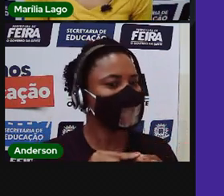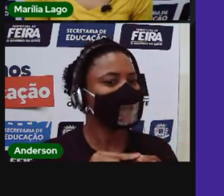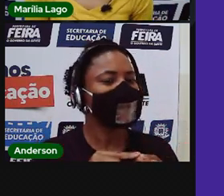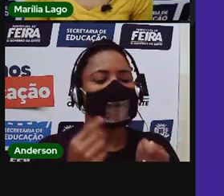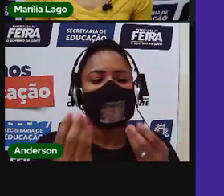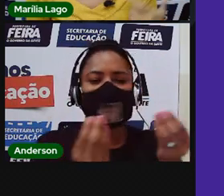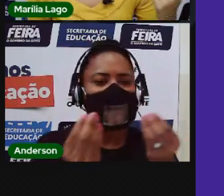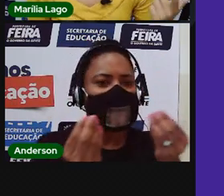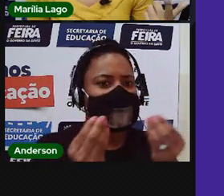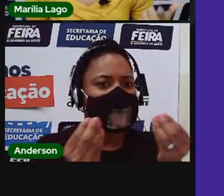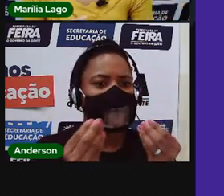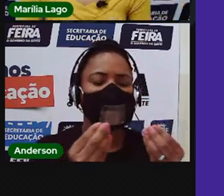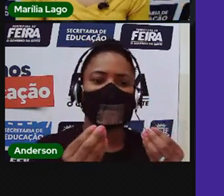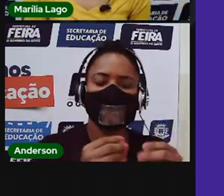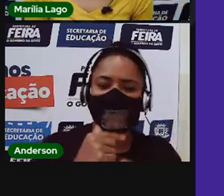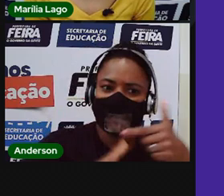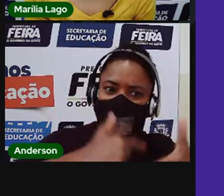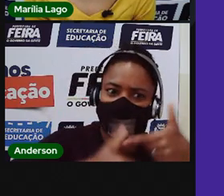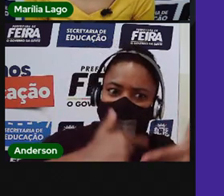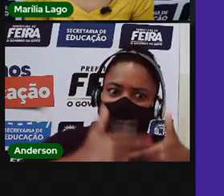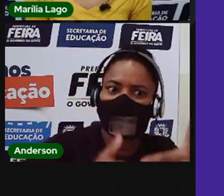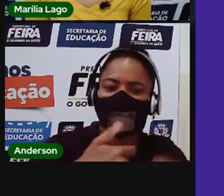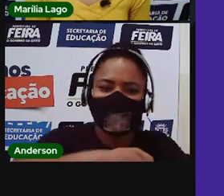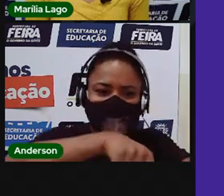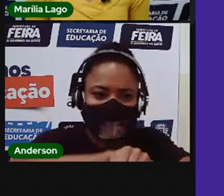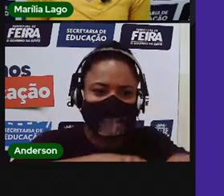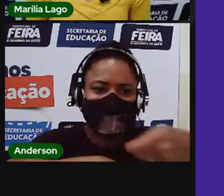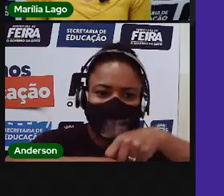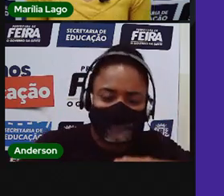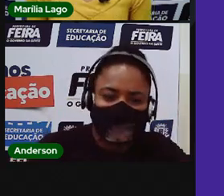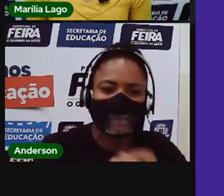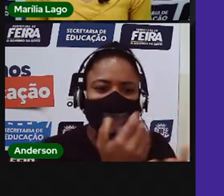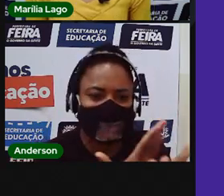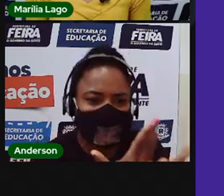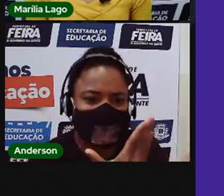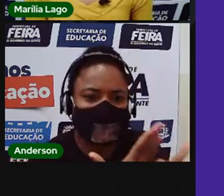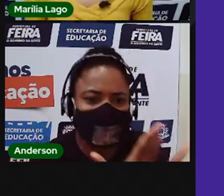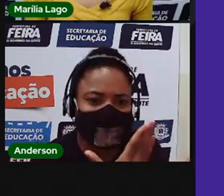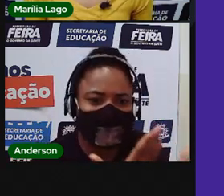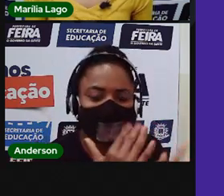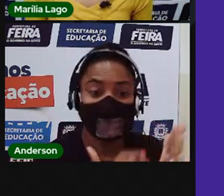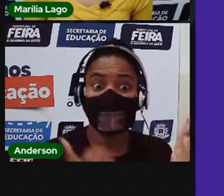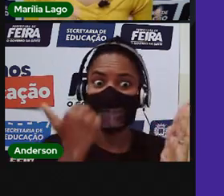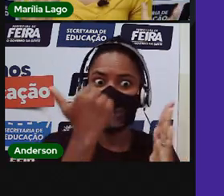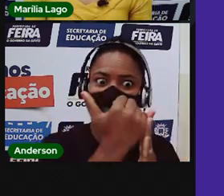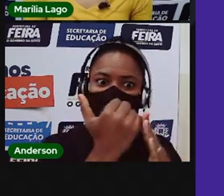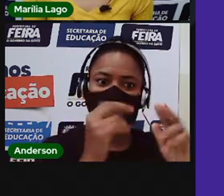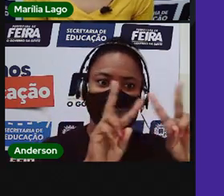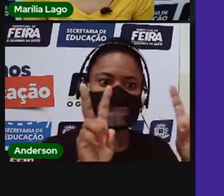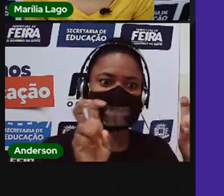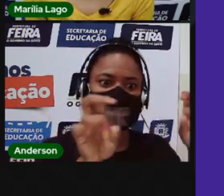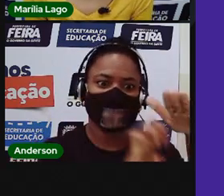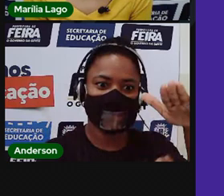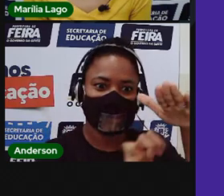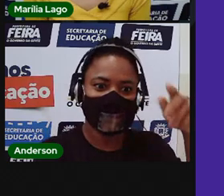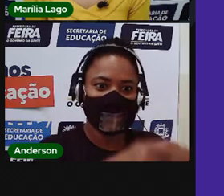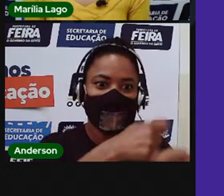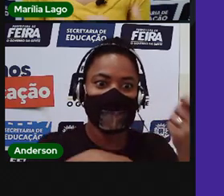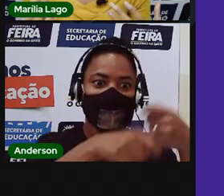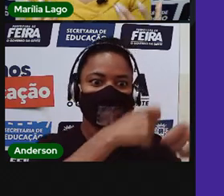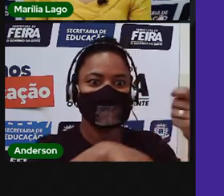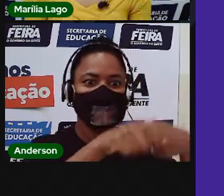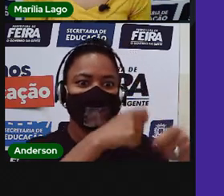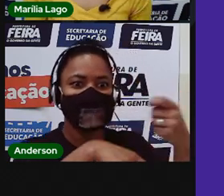o que eu quero, estudando mais sobre o empreendedorismo, né? Conversando com outras